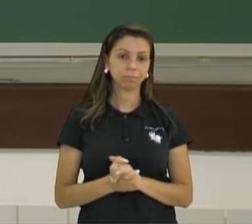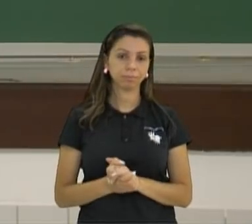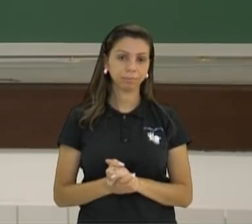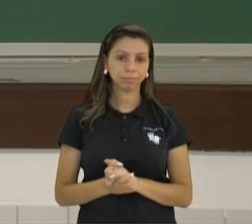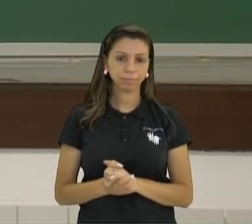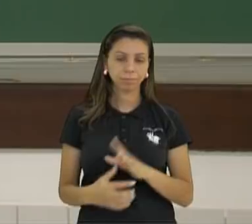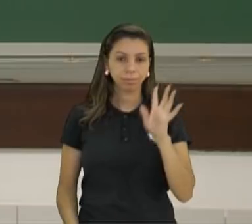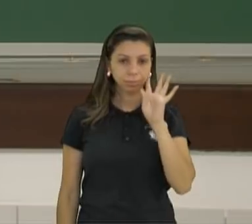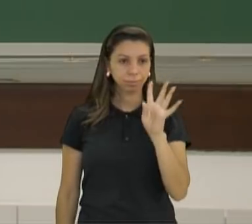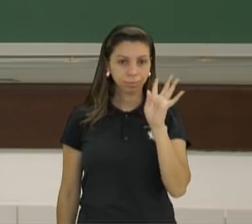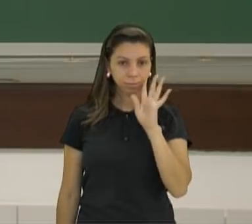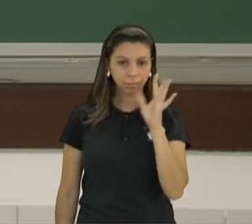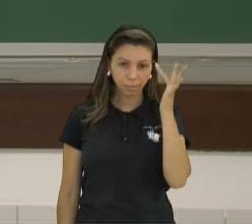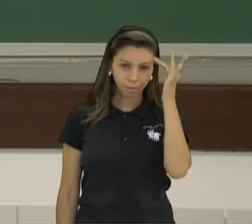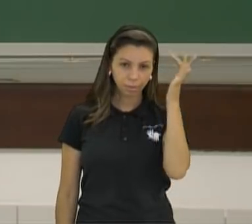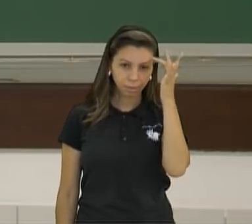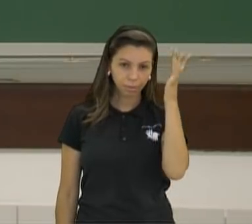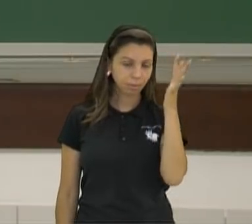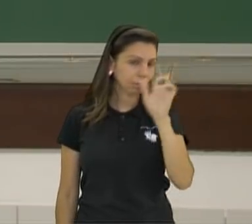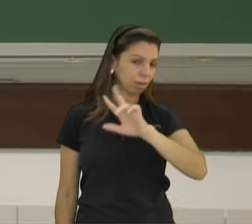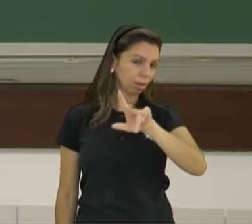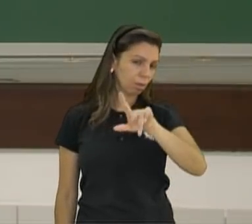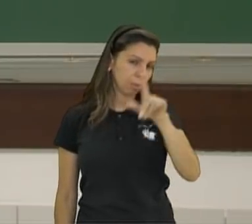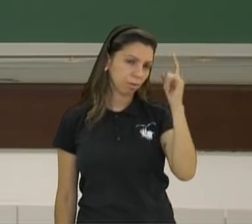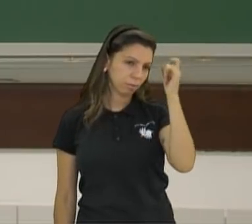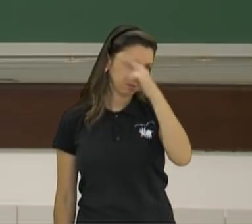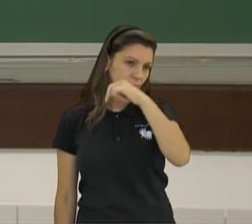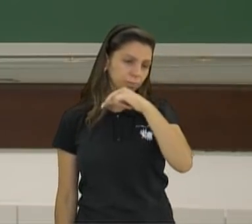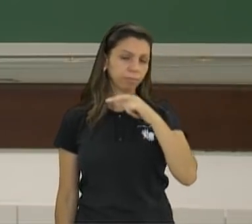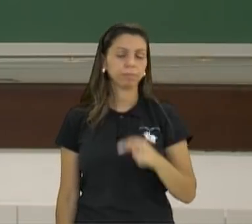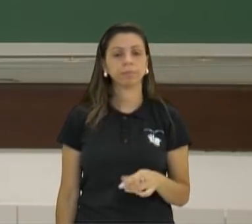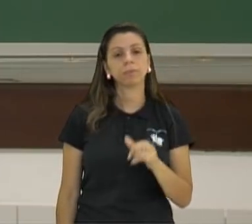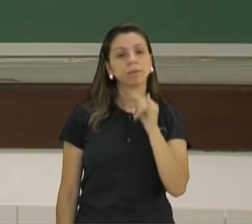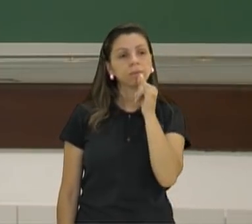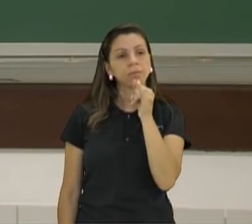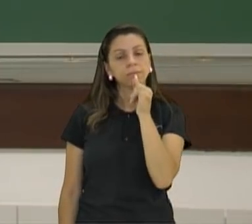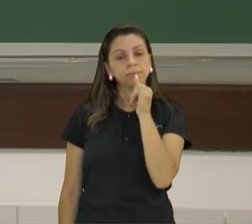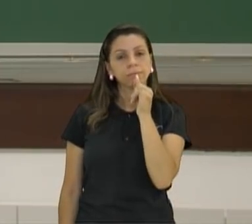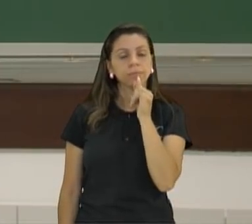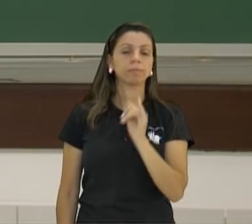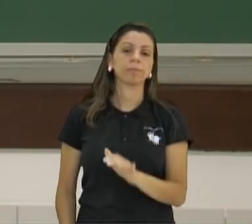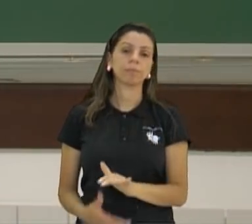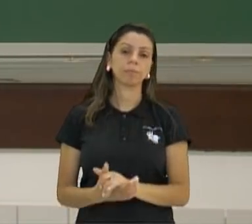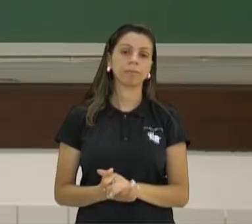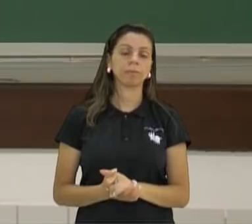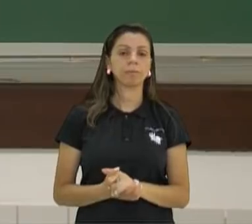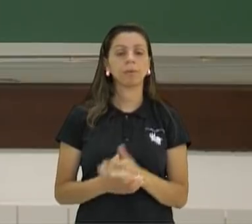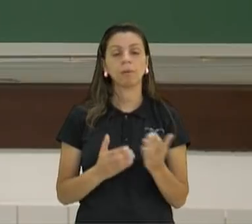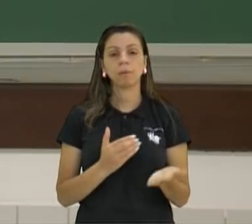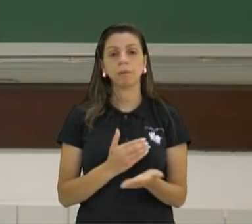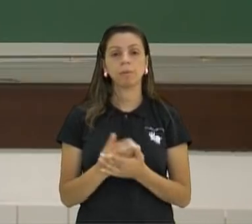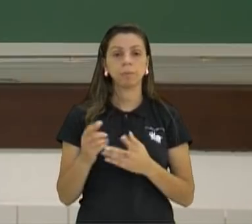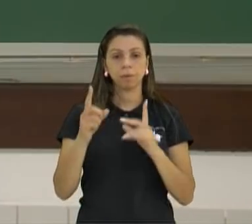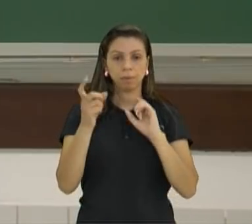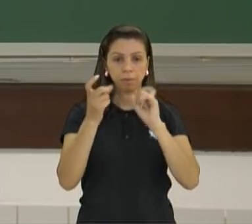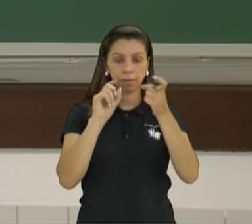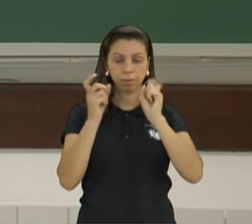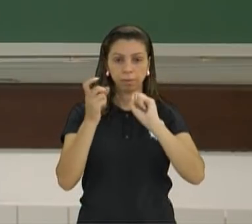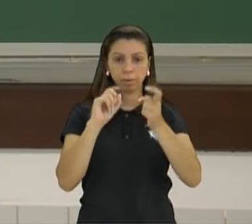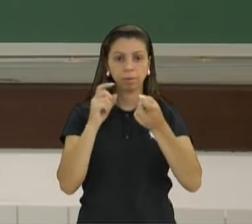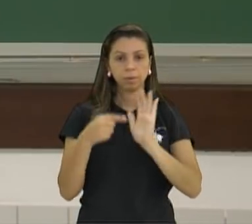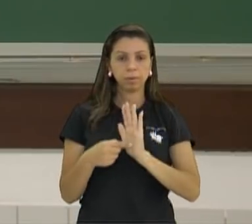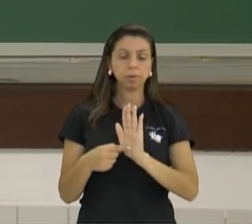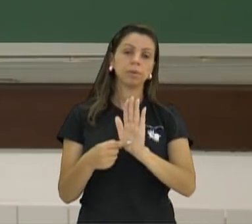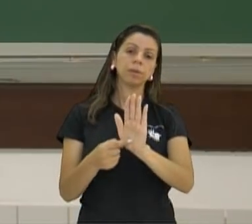Legal, né? Fácil também, não é difícil, não. Exemplo, ao iniciar a reunião, todos se